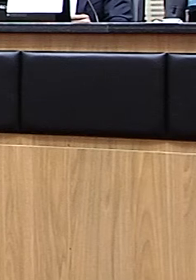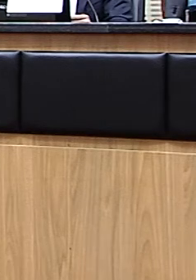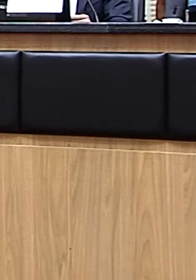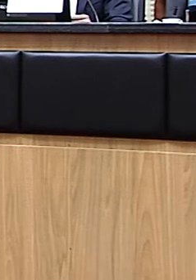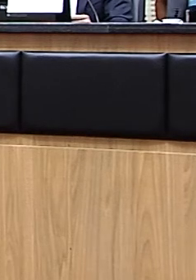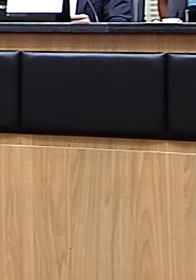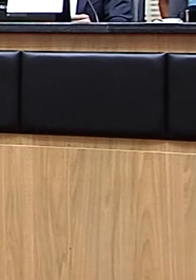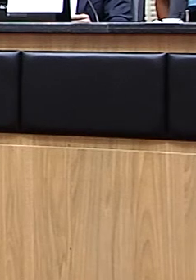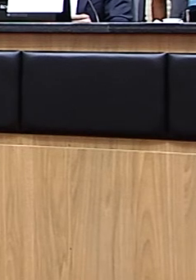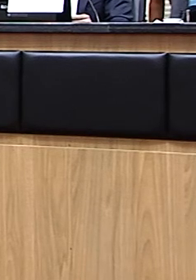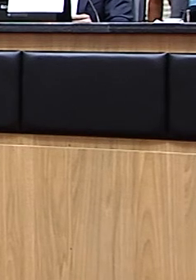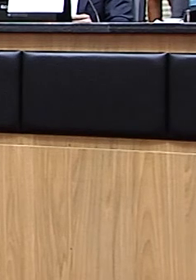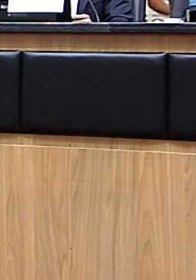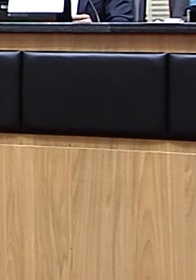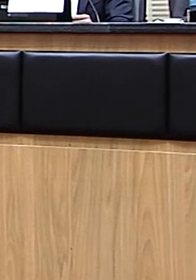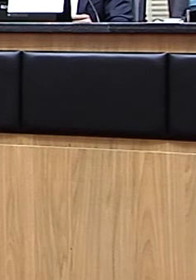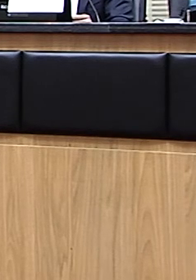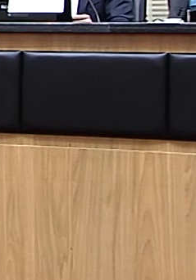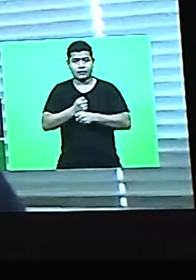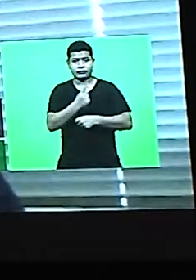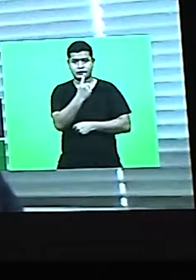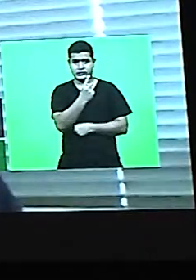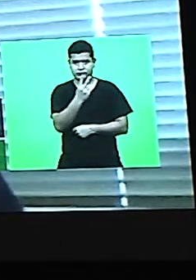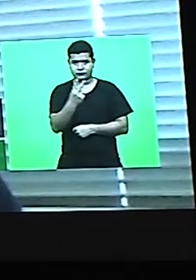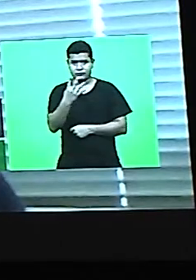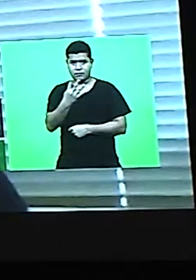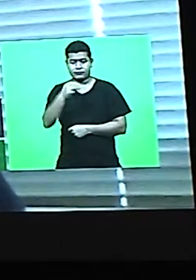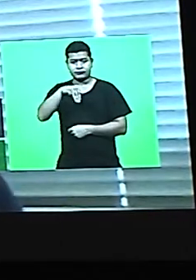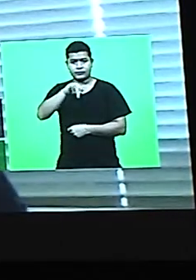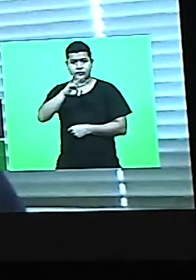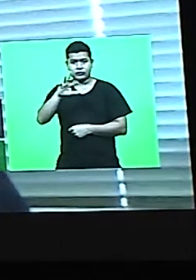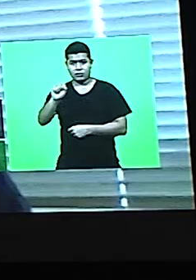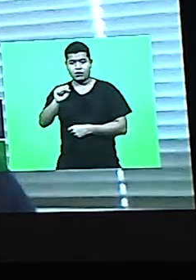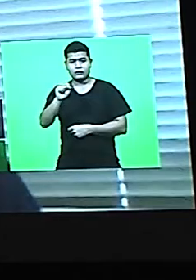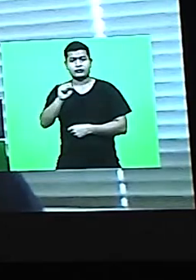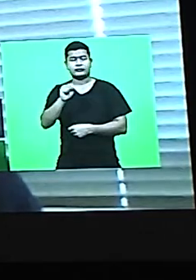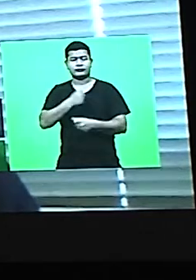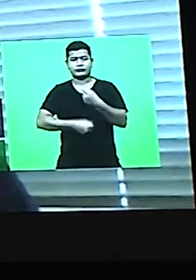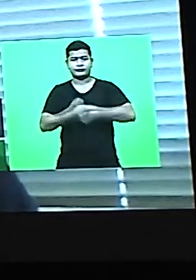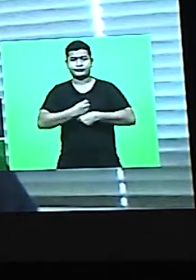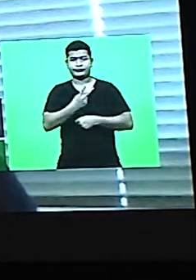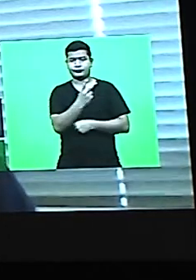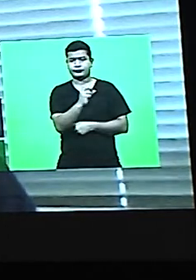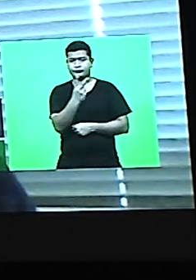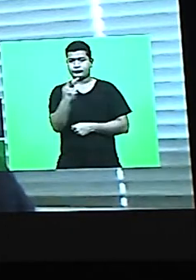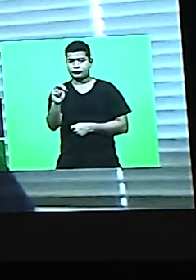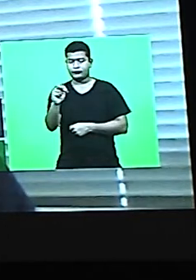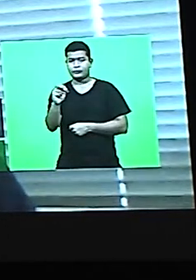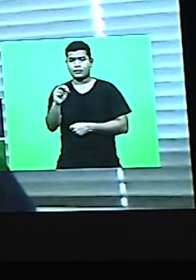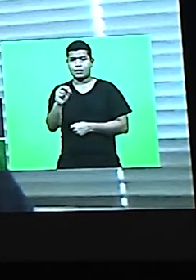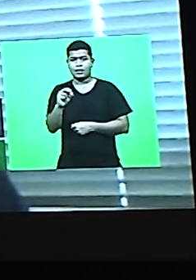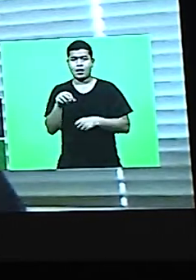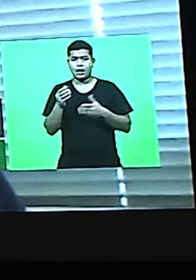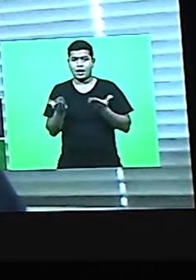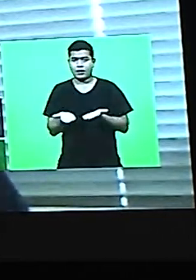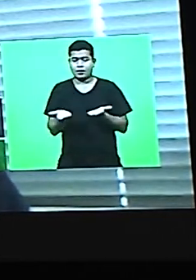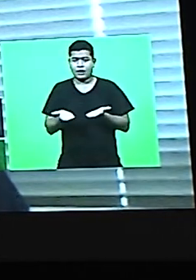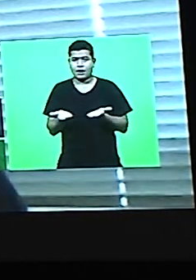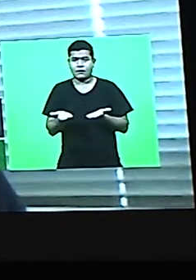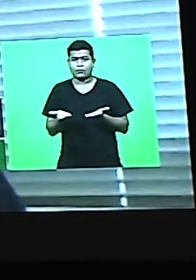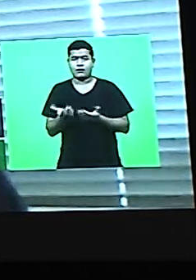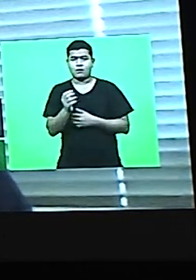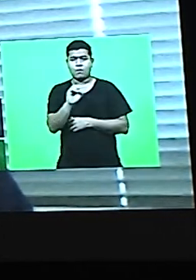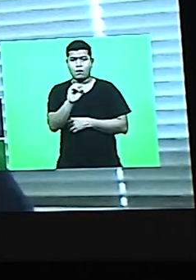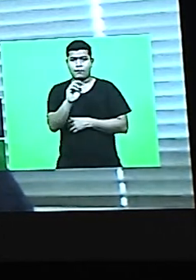a qualidade dos serviços ofertados à população André morta esclareceu que o Estado está com o pagamento em dia e que